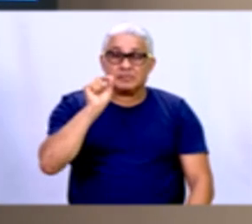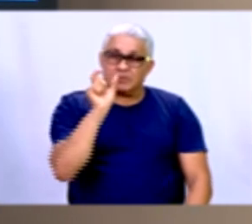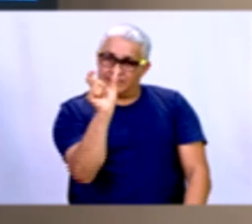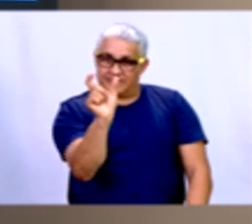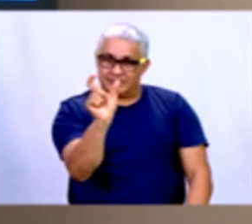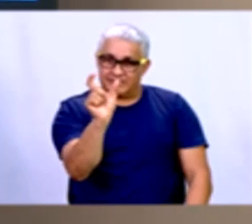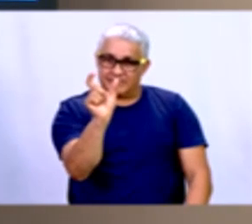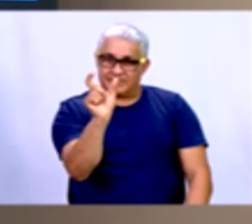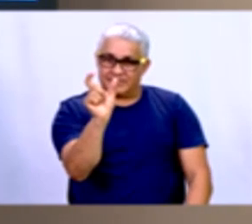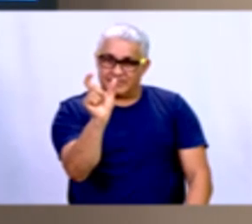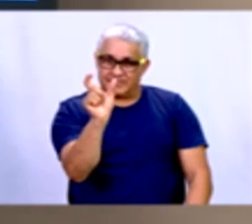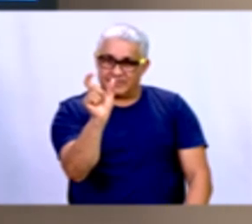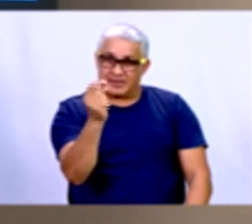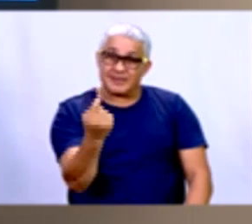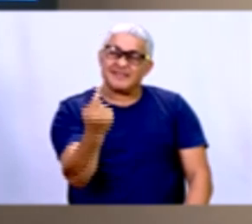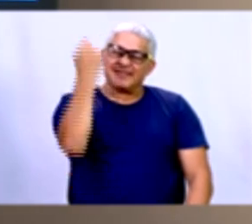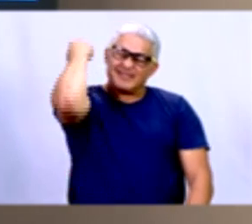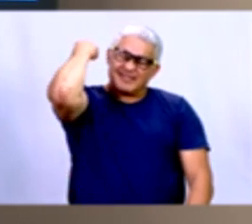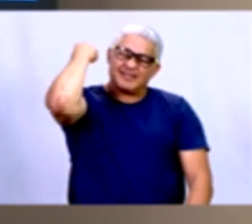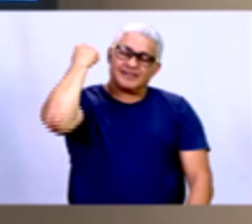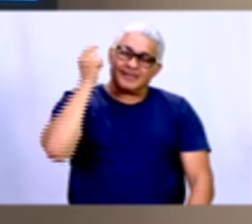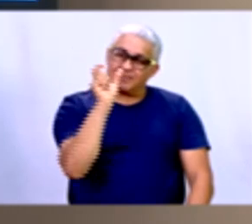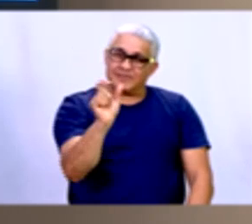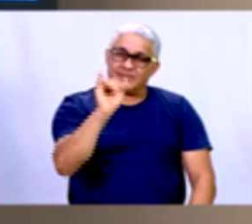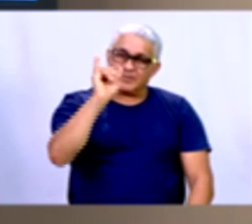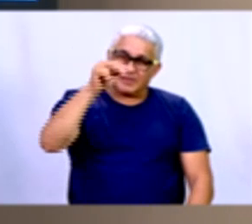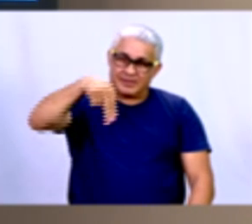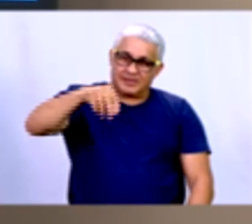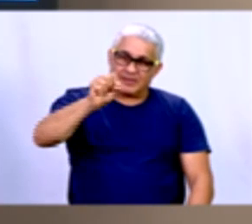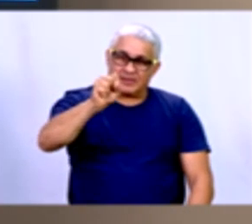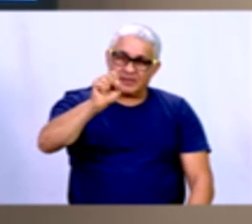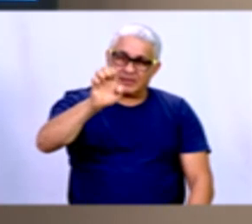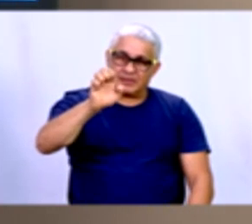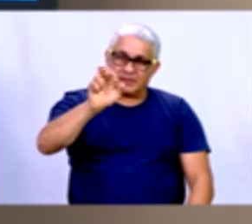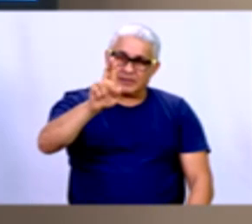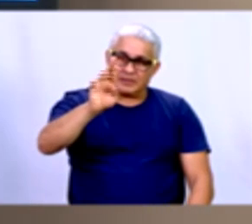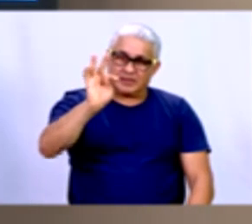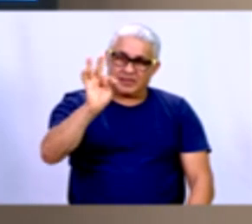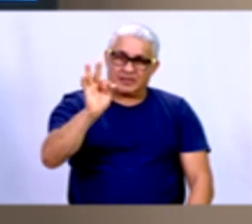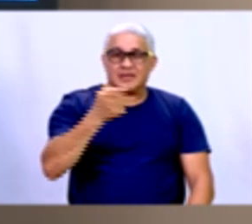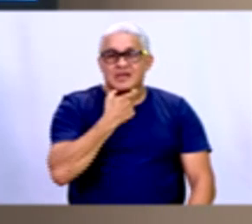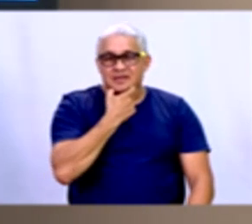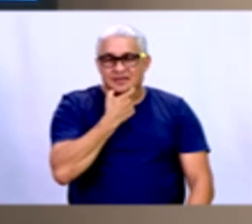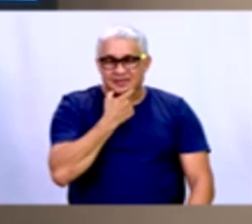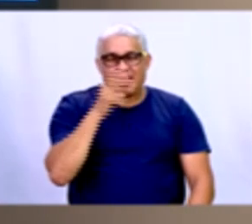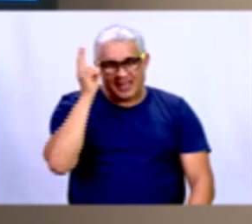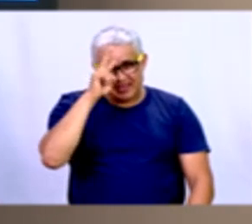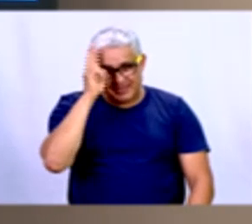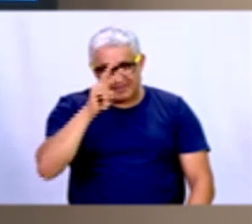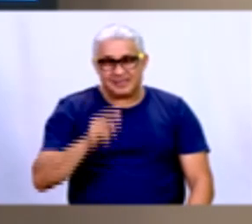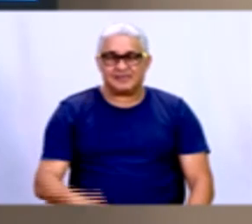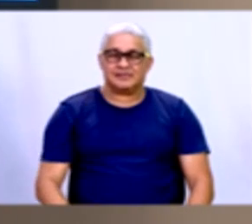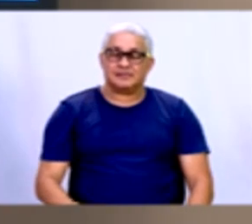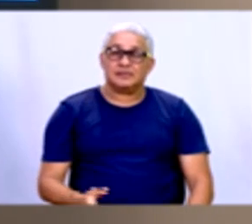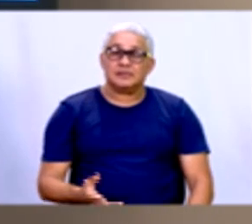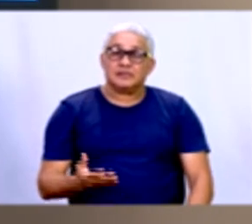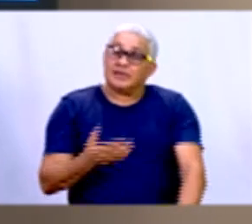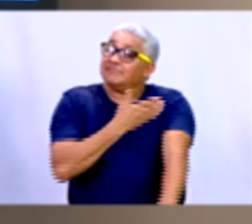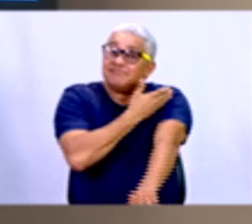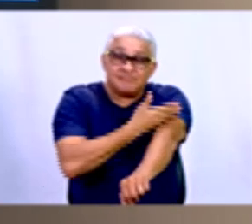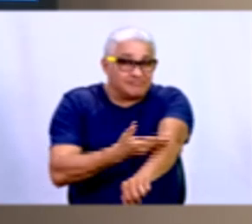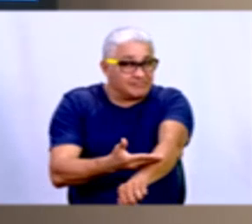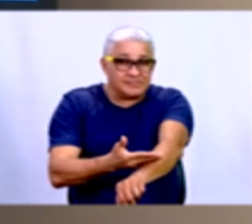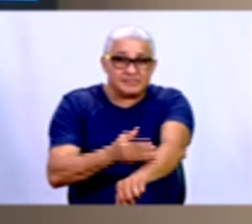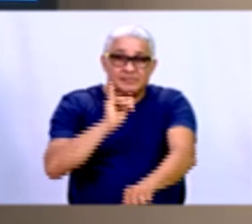inserir vem do insert, que veio do inglês, né? Era sempre insert, insert, insert. Então a gente acabou acostumando